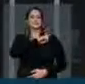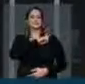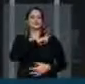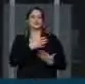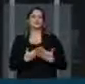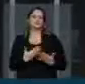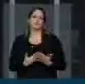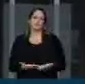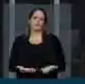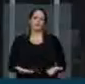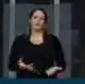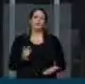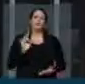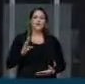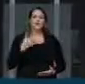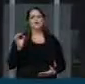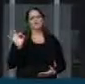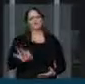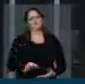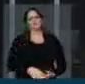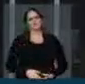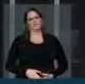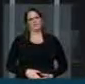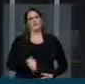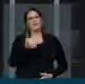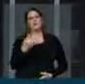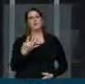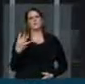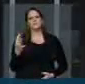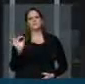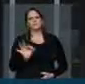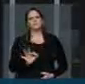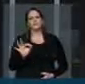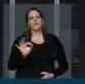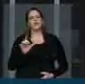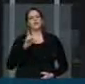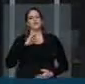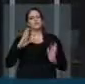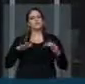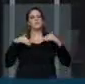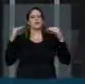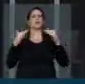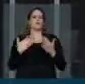grau, apenas 14% dos jovens cursando terceiro grau.